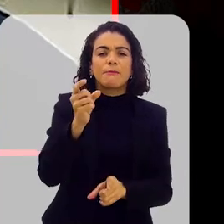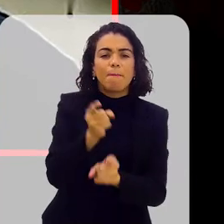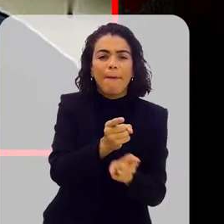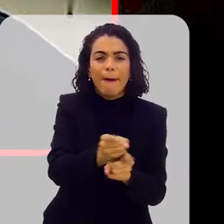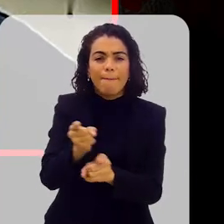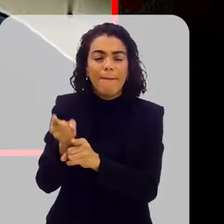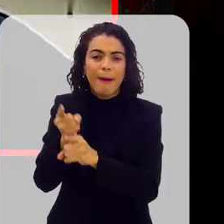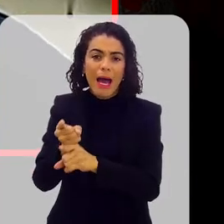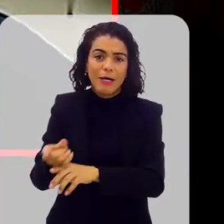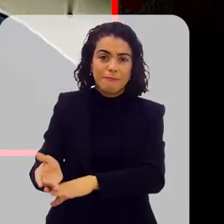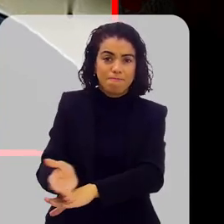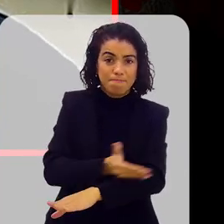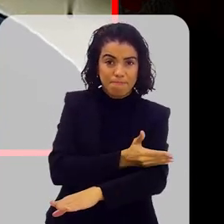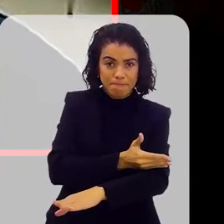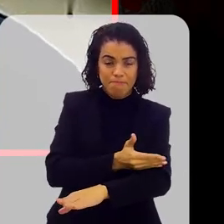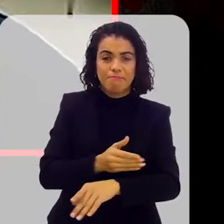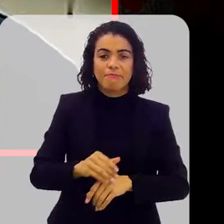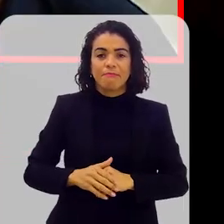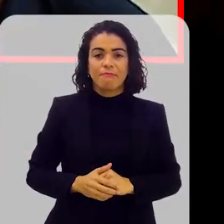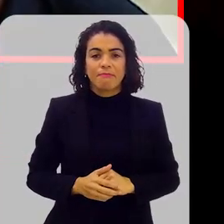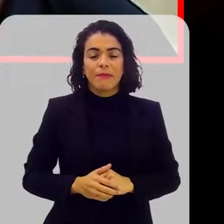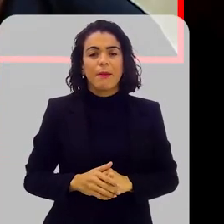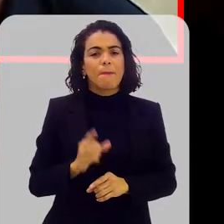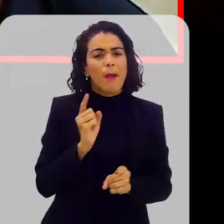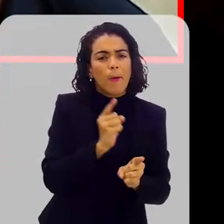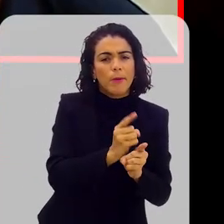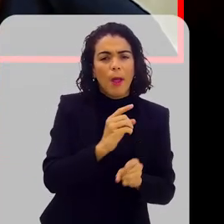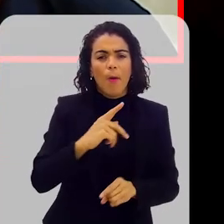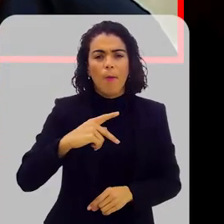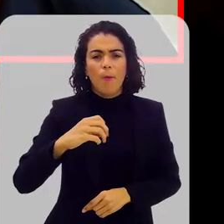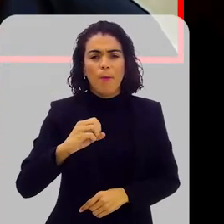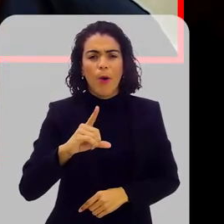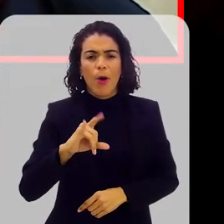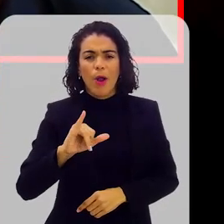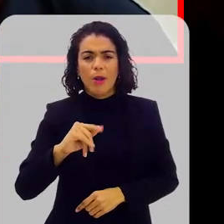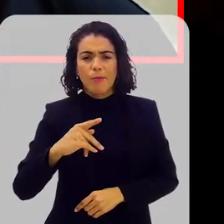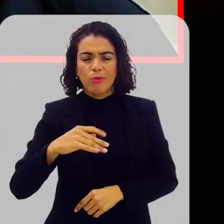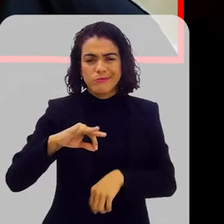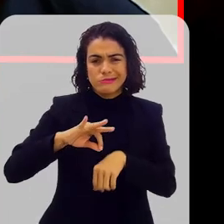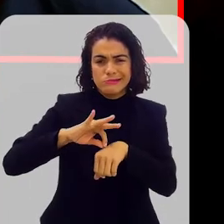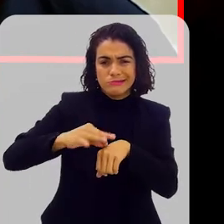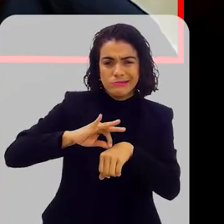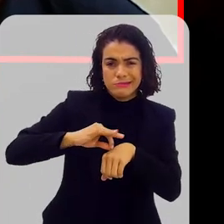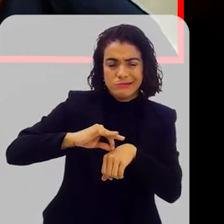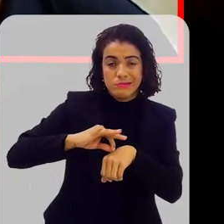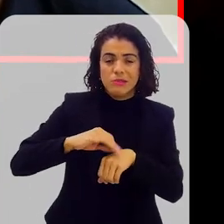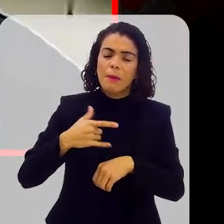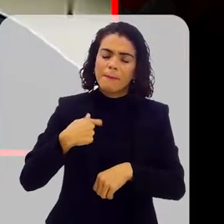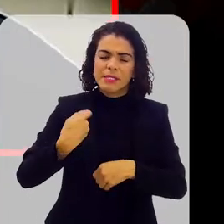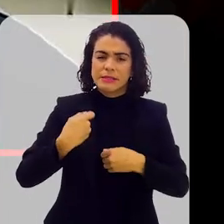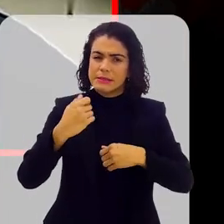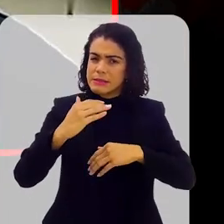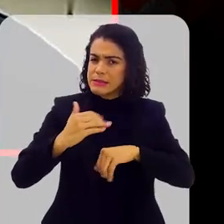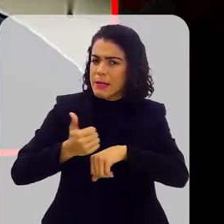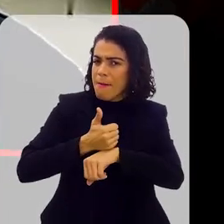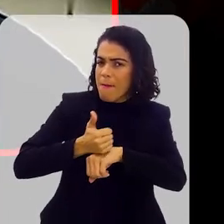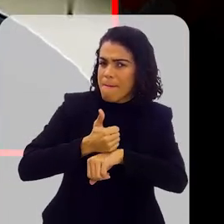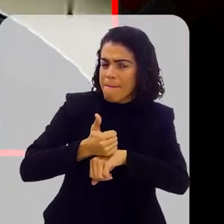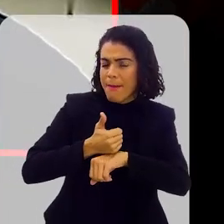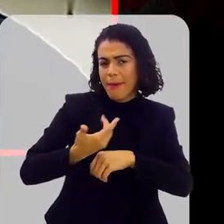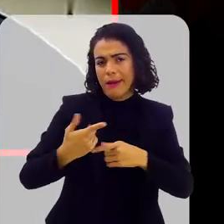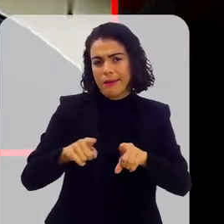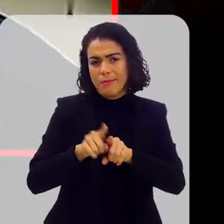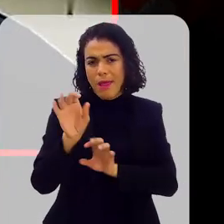de detecção precoce, para a gente não perder um pólipo no exame, ou seja, para que a gente tenha uma visualização adequada do intestino, você tem que ter um